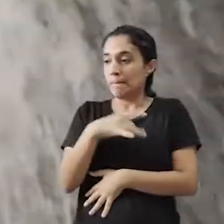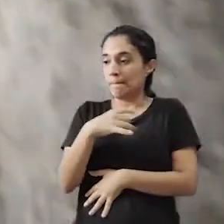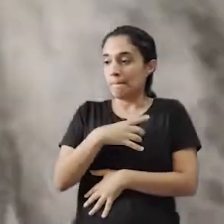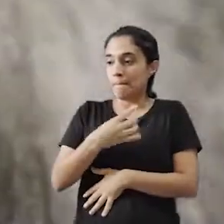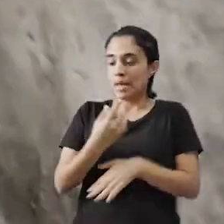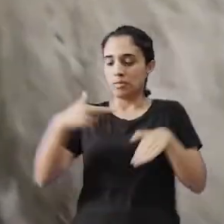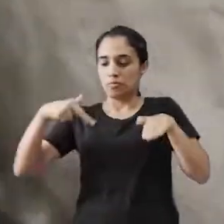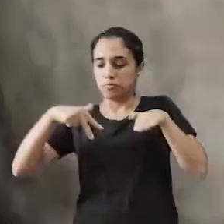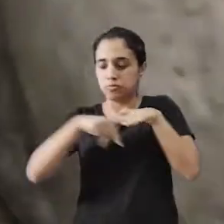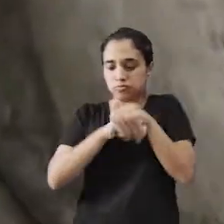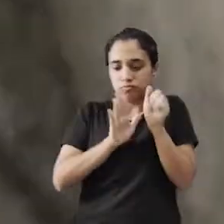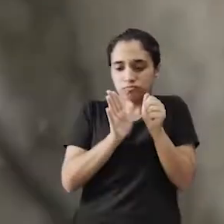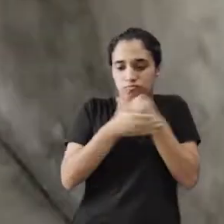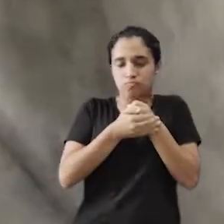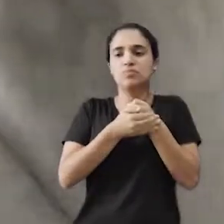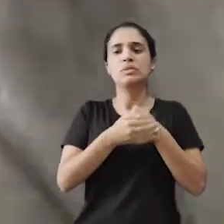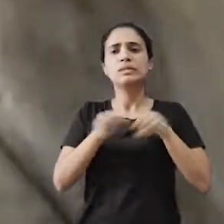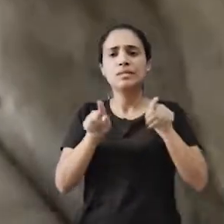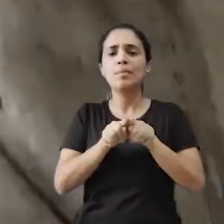passar entre a cidade.